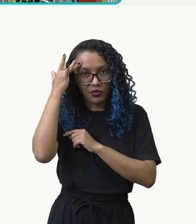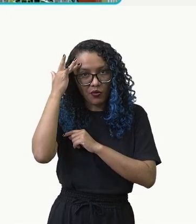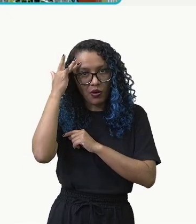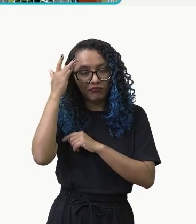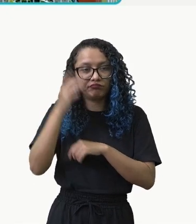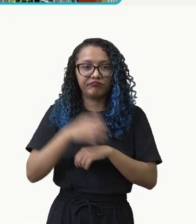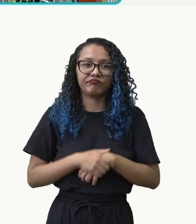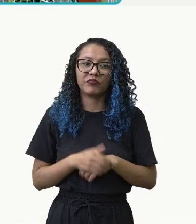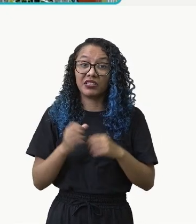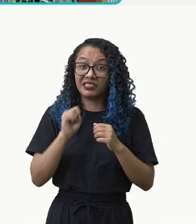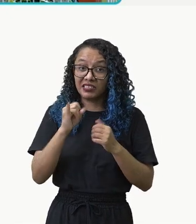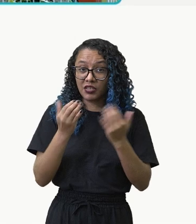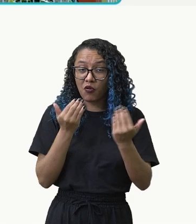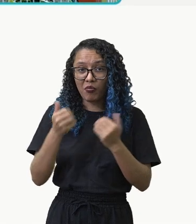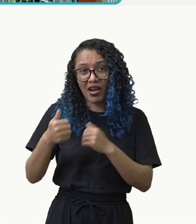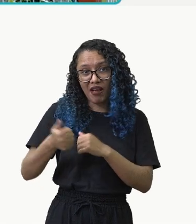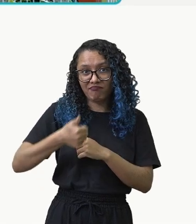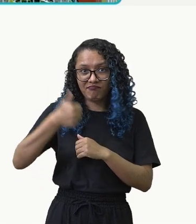se